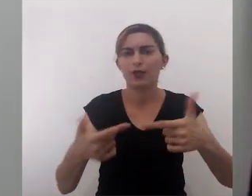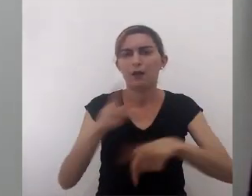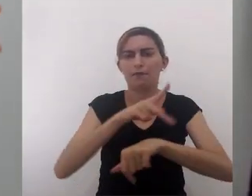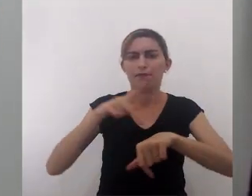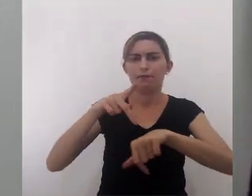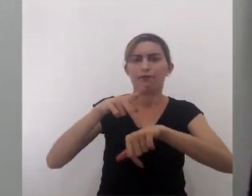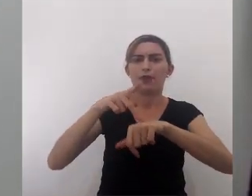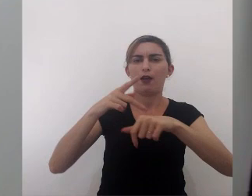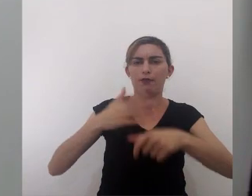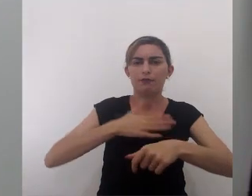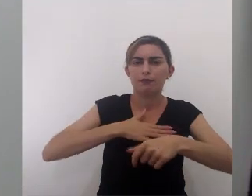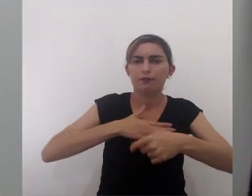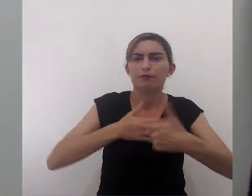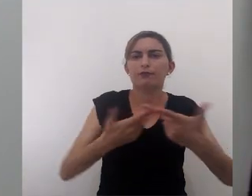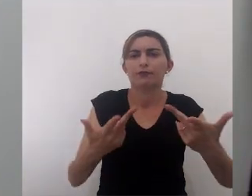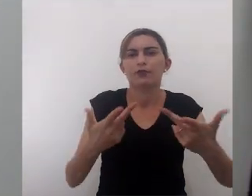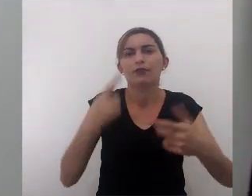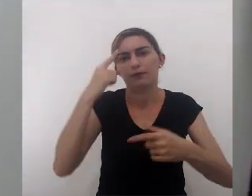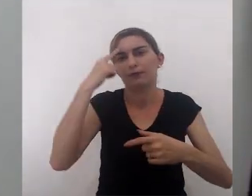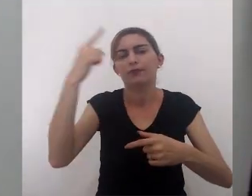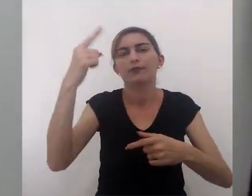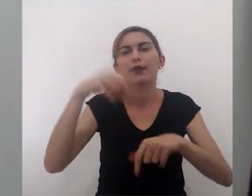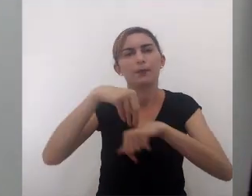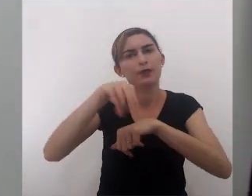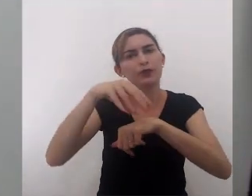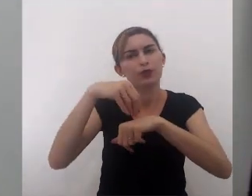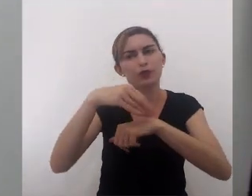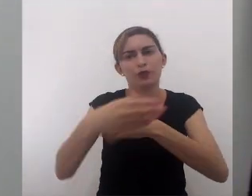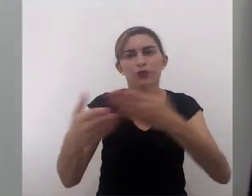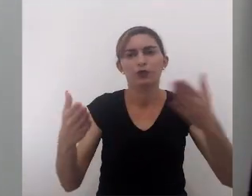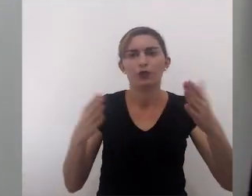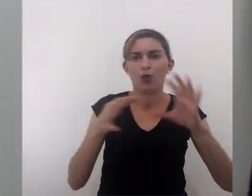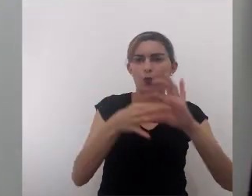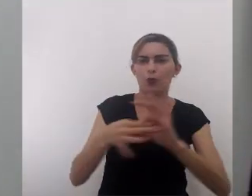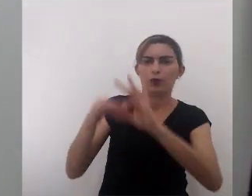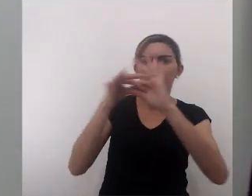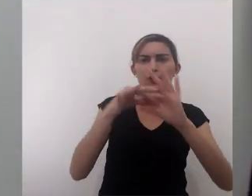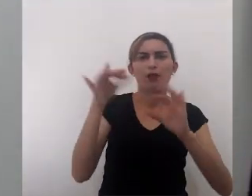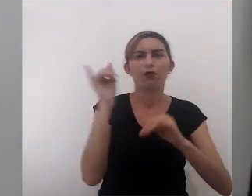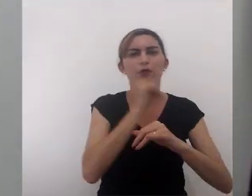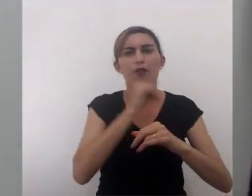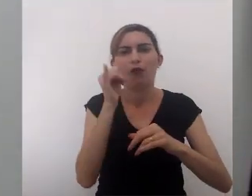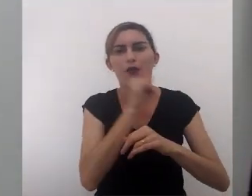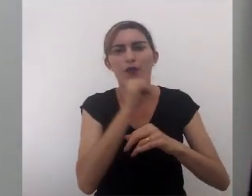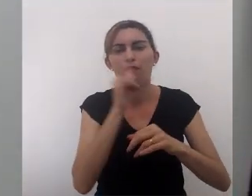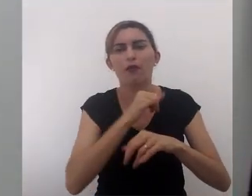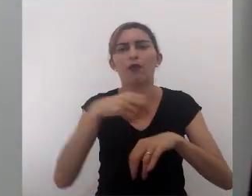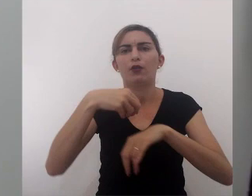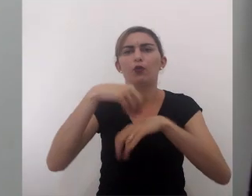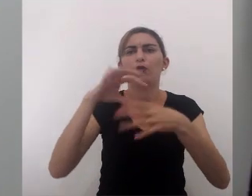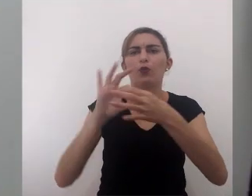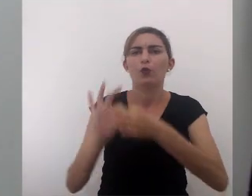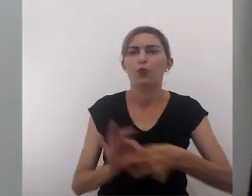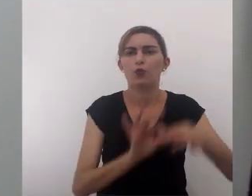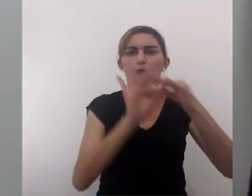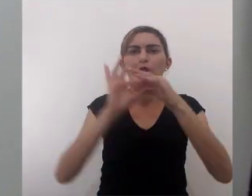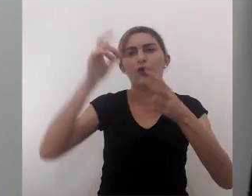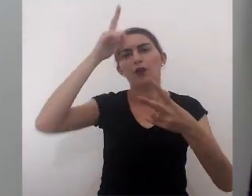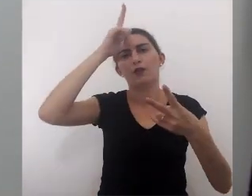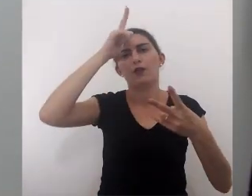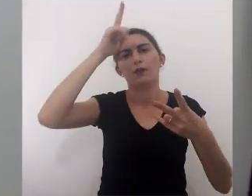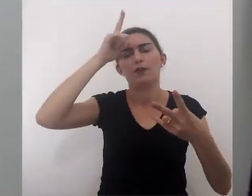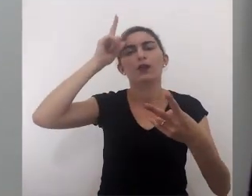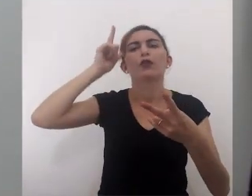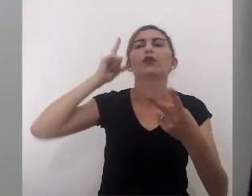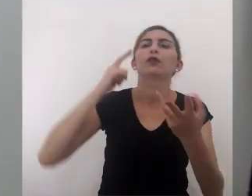países diversos. Assim a gente pode citar a unificação da Itália, nós podemos citar a unificação da